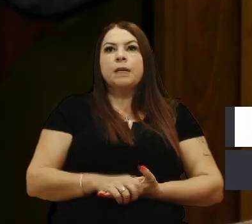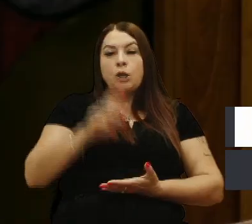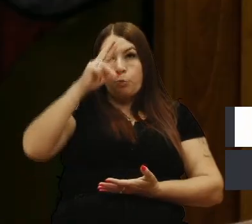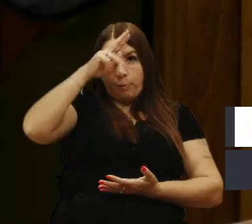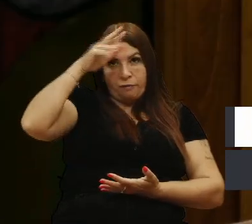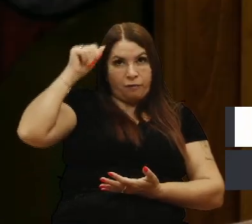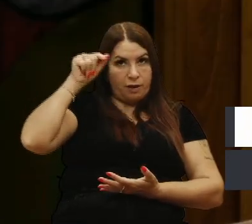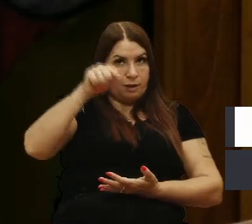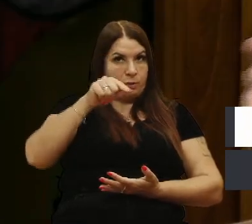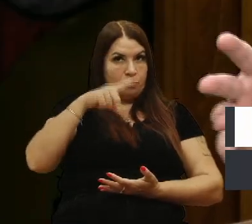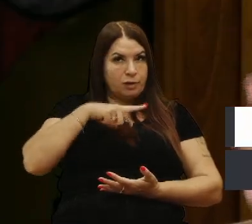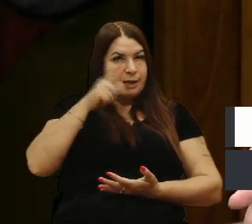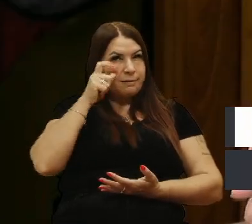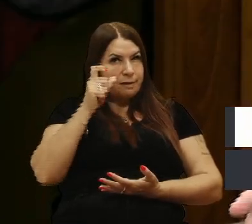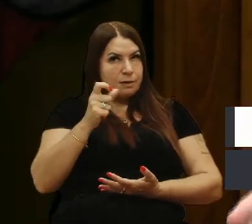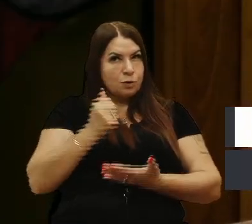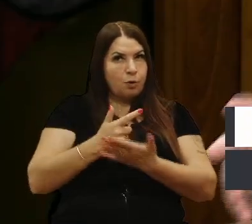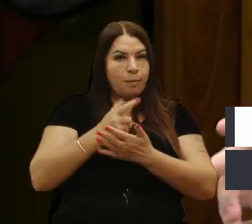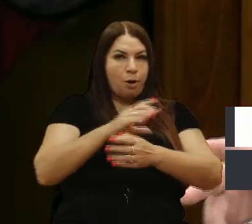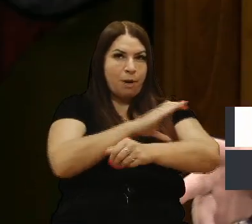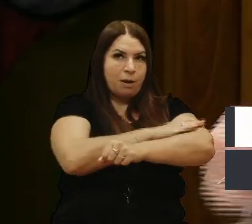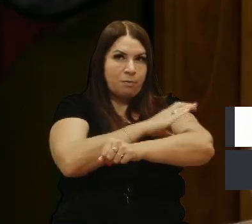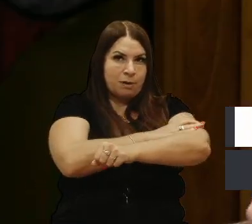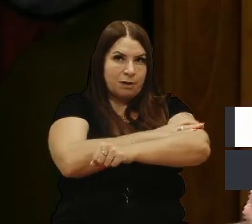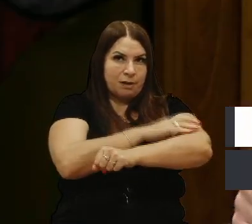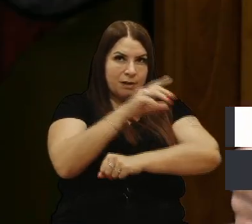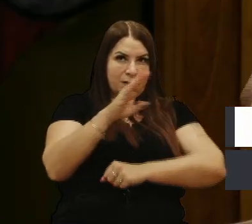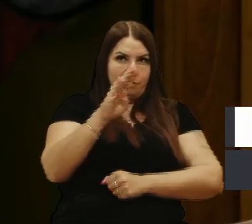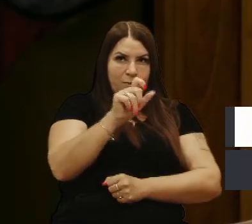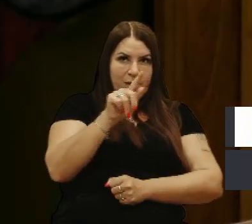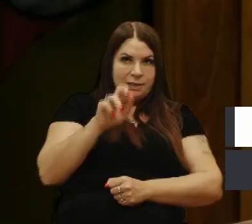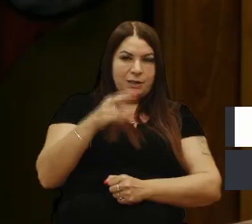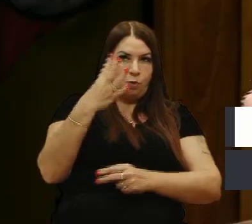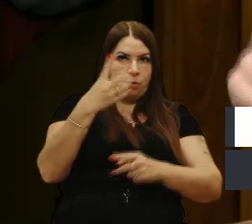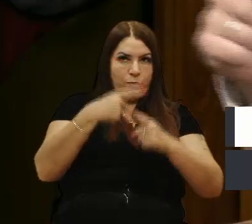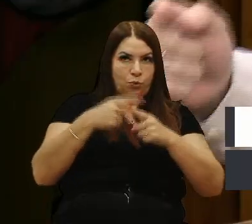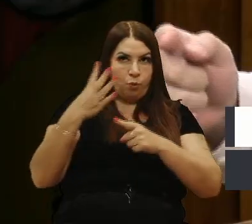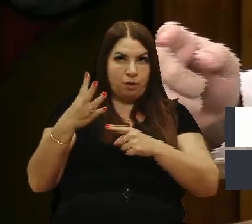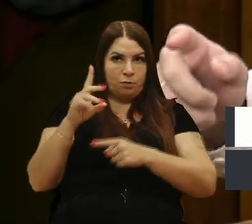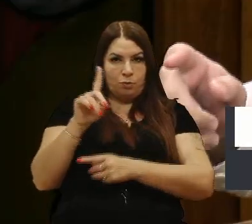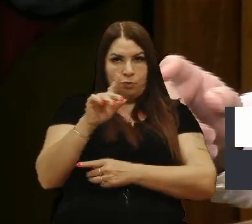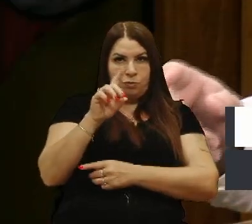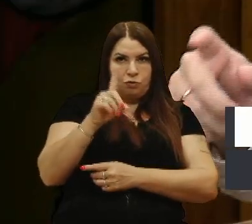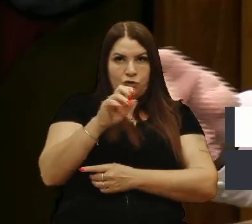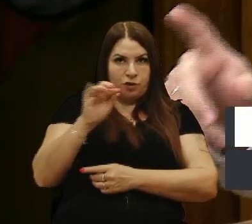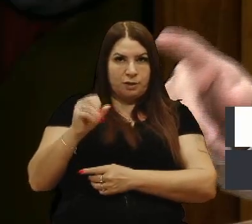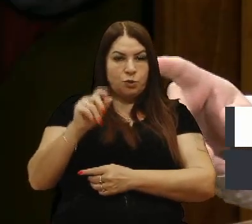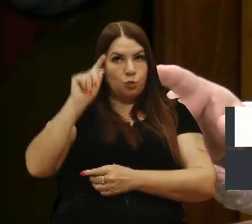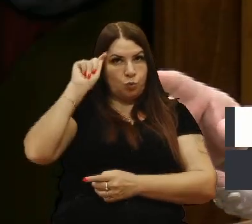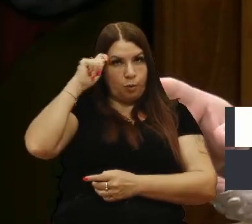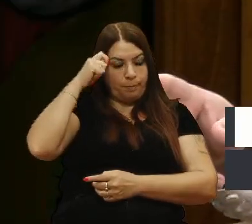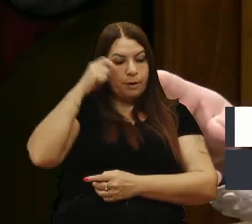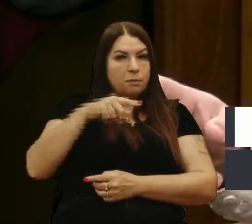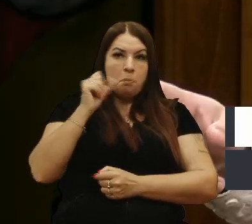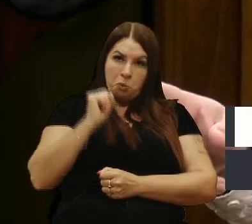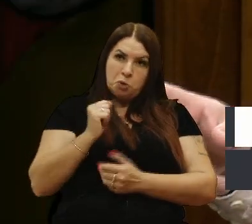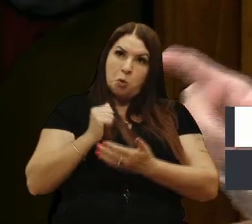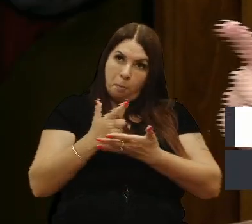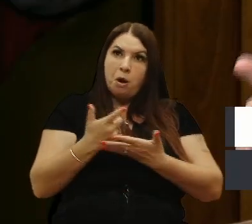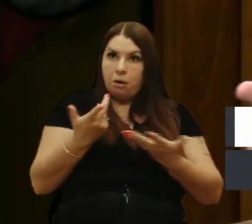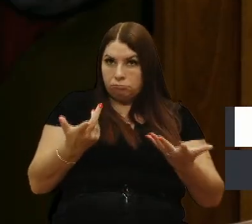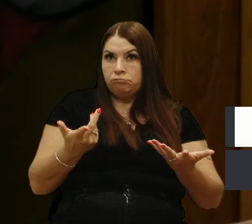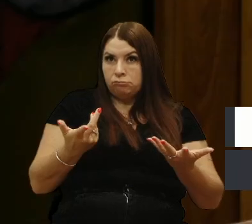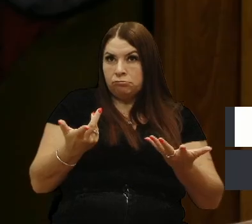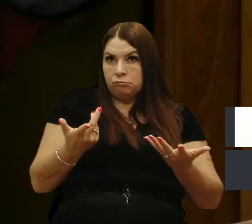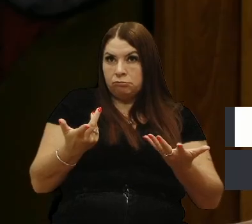prefeito tivesse o interesse de comprar uma caminhonete Trailblazer 4x4 a diesel cor preta, poderia comprar